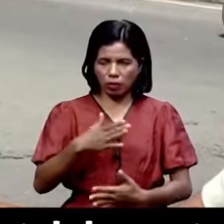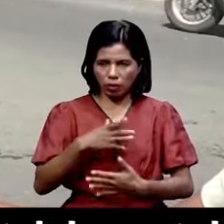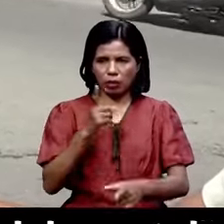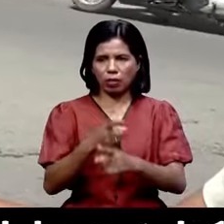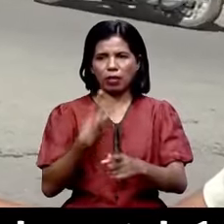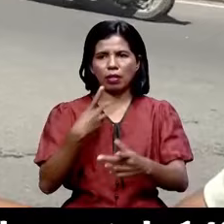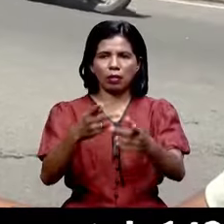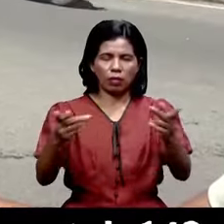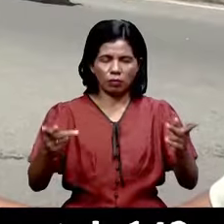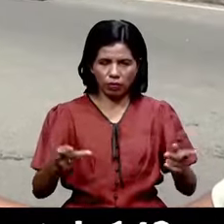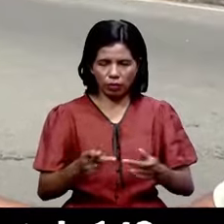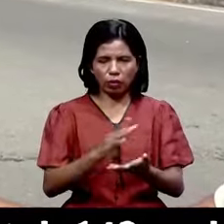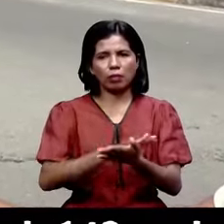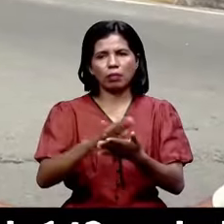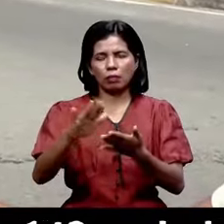minha fatin,